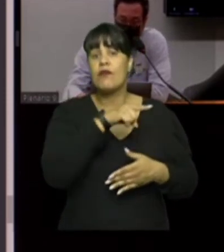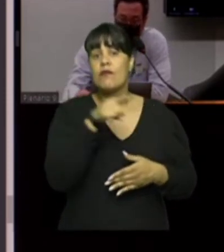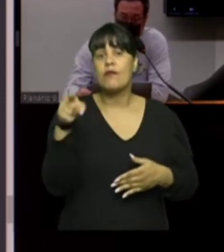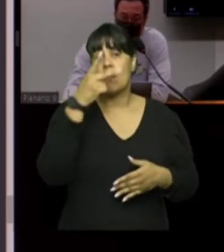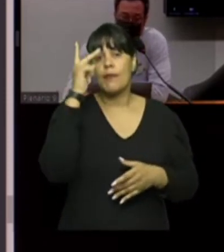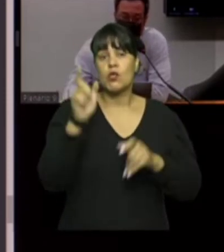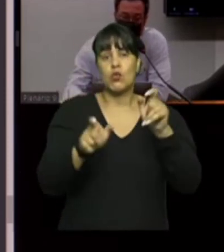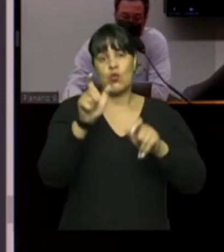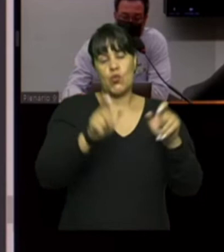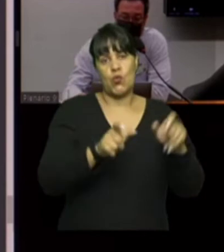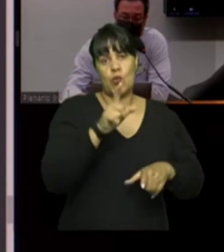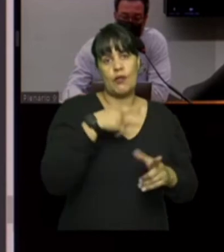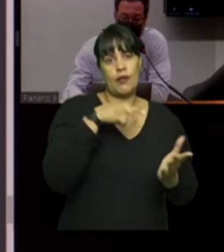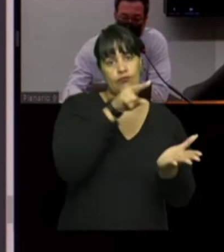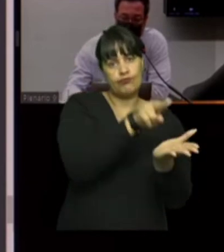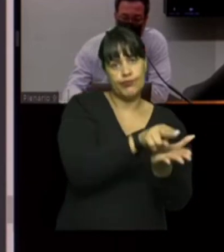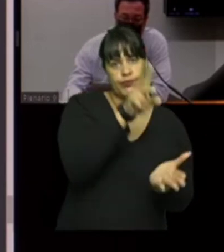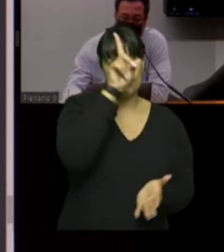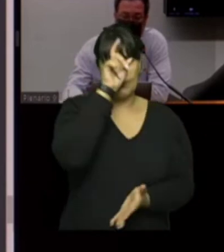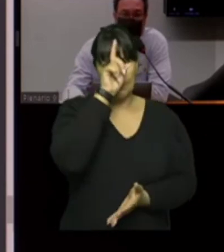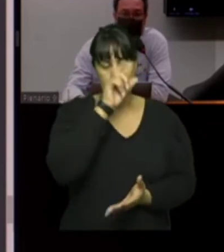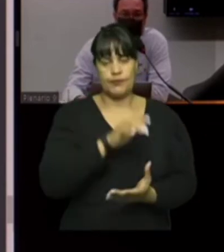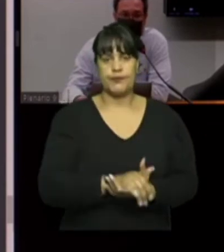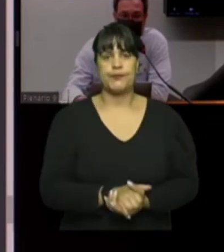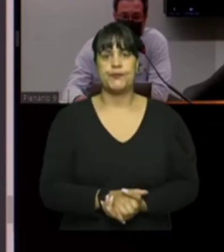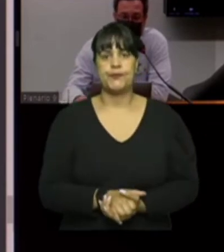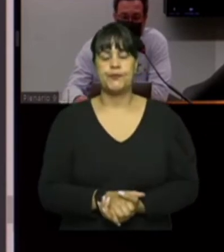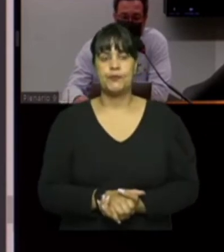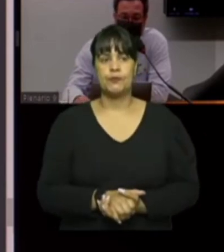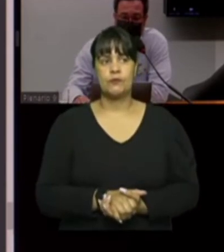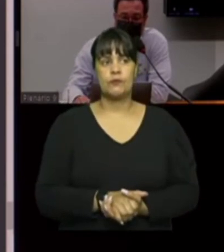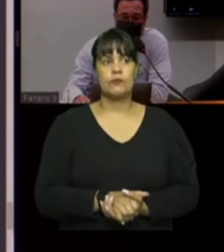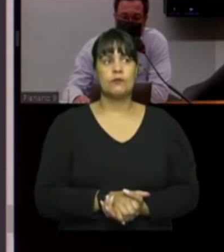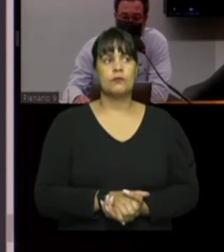nos hospitais psiquiátricos brasileiros. Pode passar, por favor.